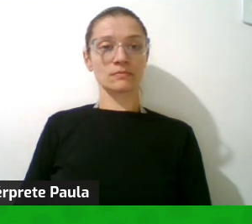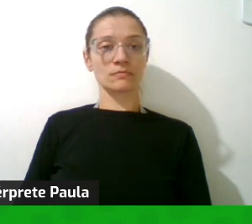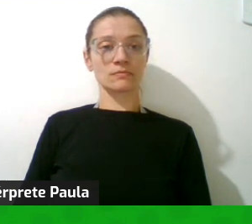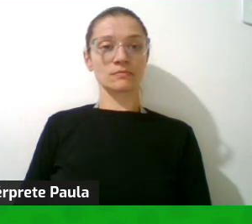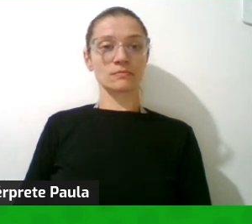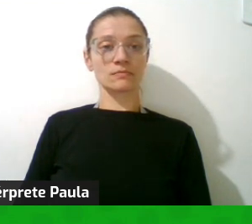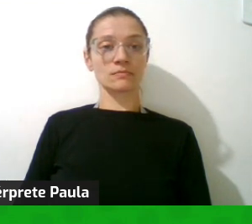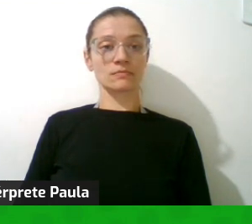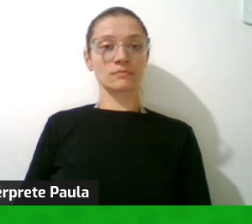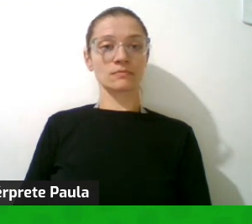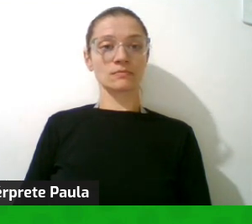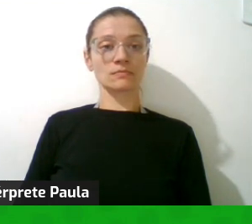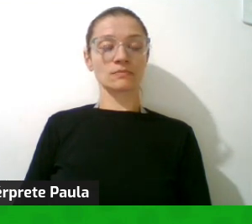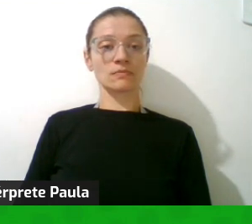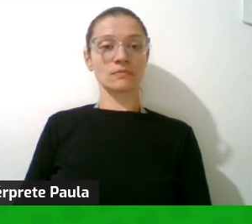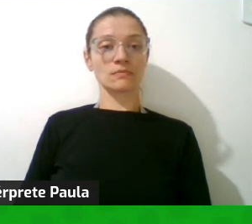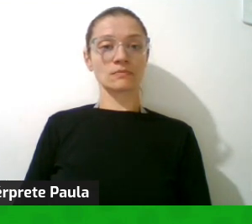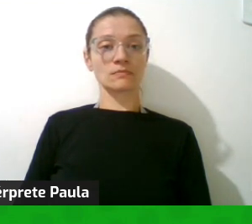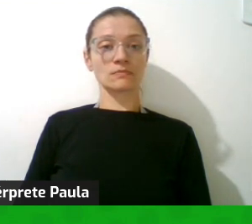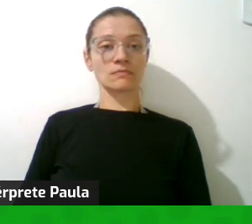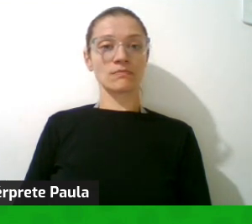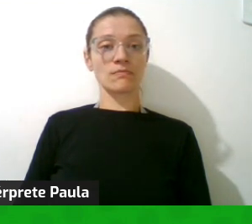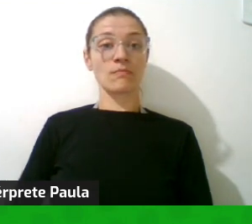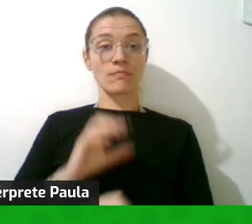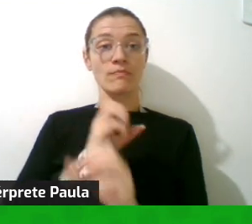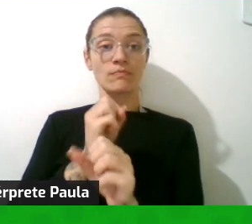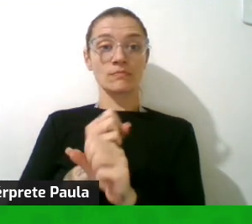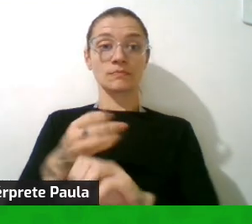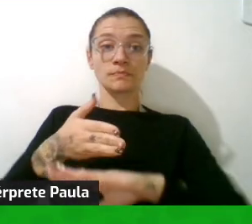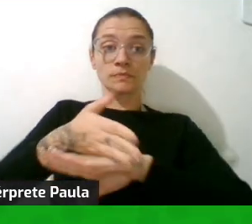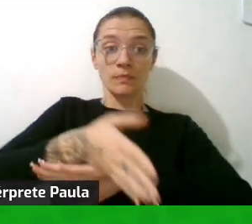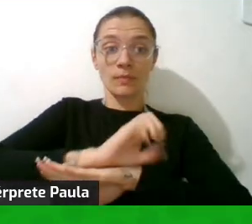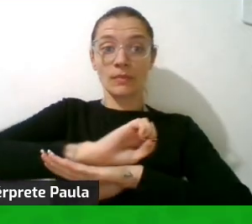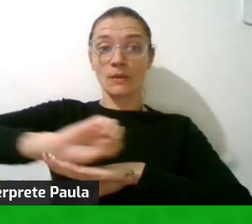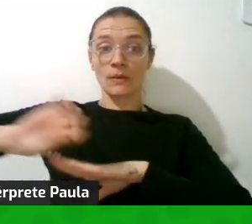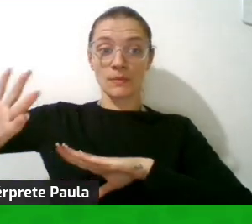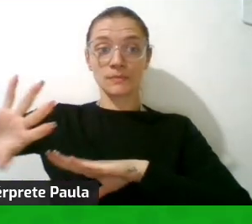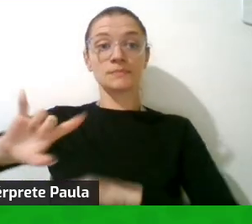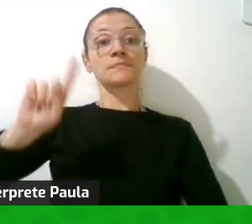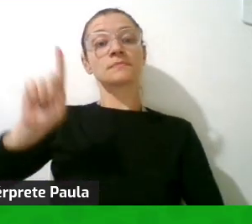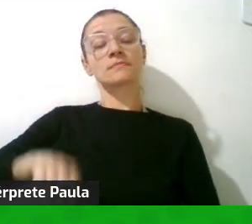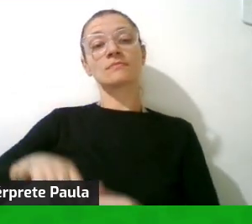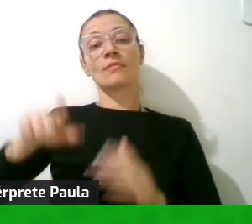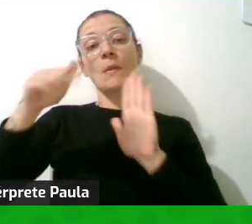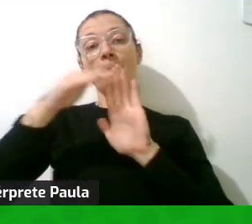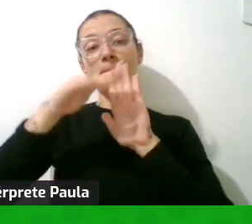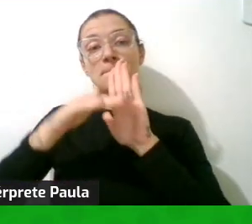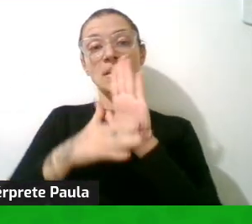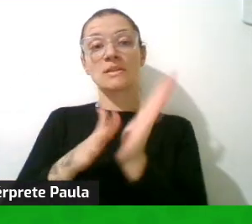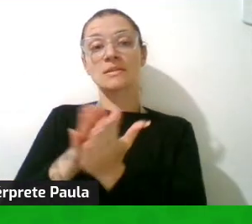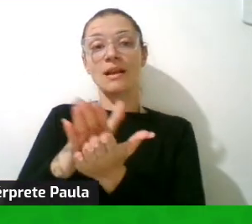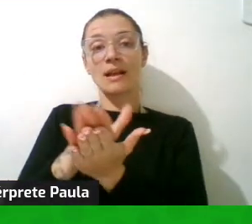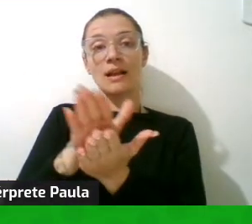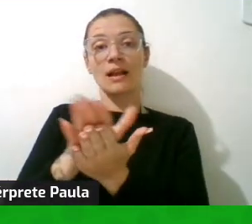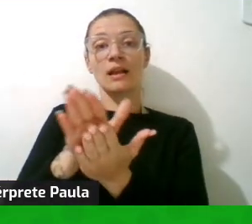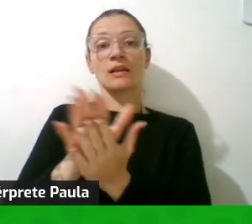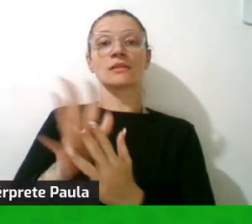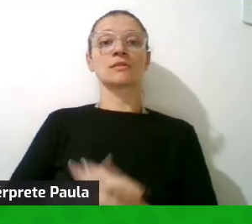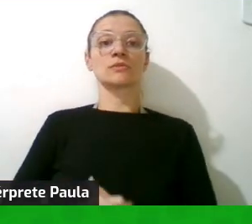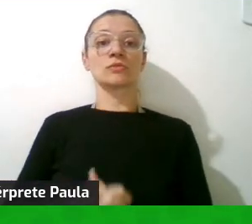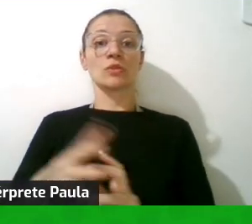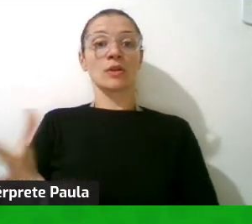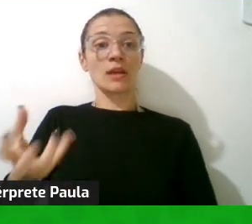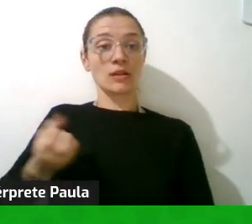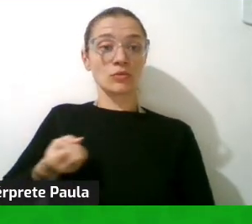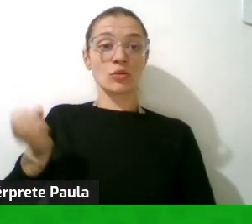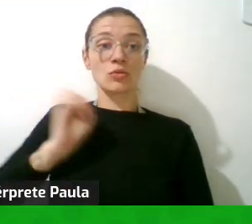Beleza. E aqui, total de entrada e saída. Então, aqui a ideia, né? Uma lista de gastos, nem tudo é igual. Uma linha, dinheiro que entrou, uma para dinheiro